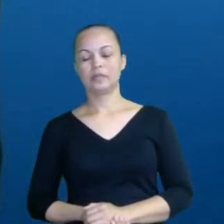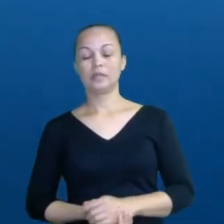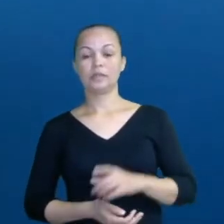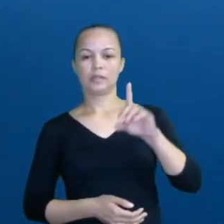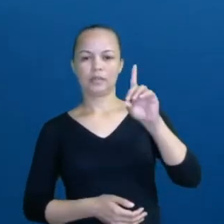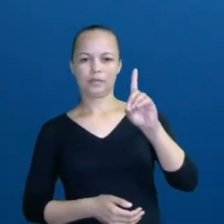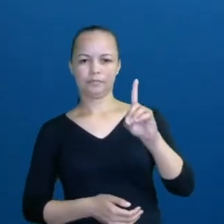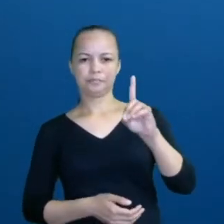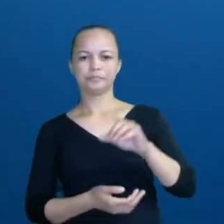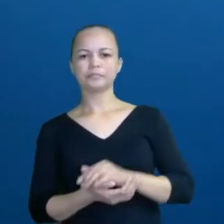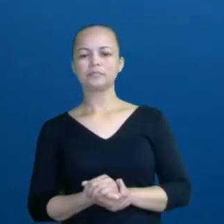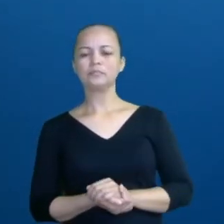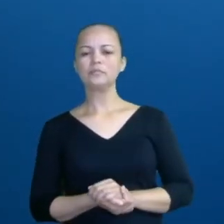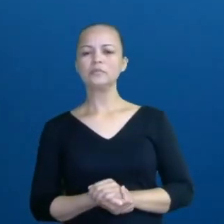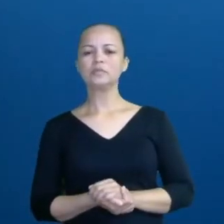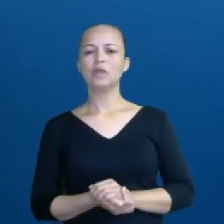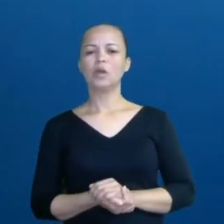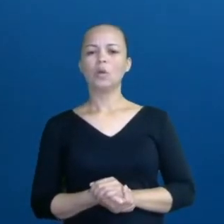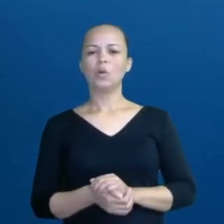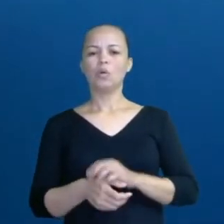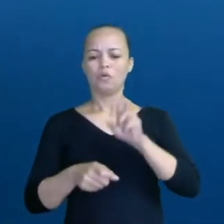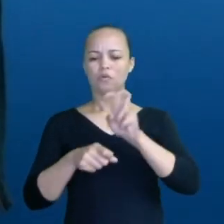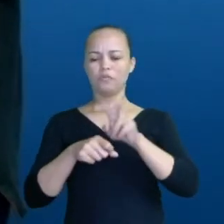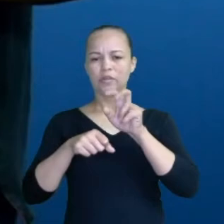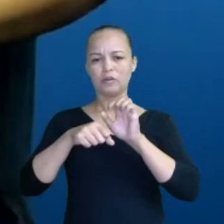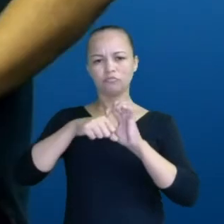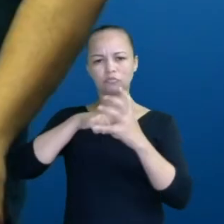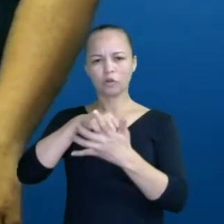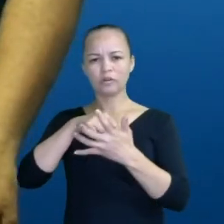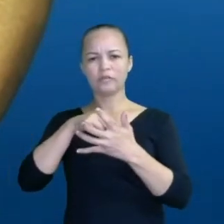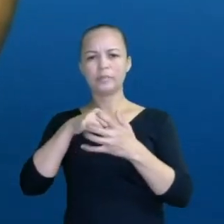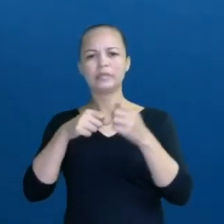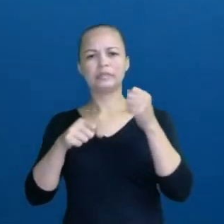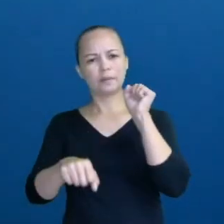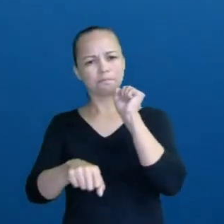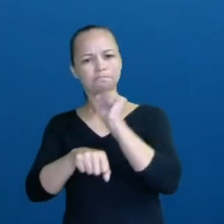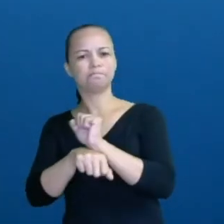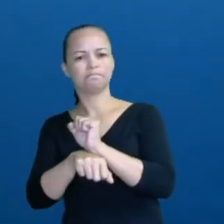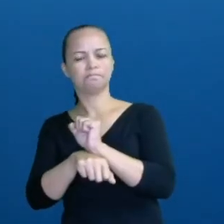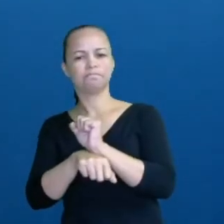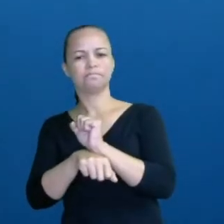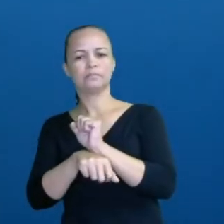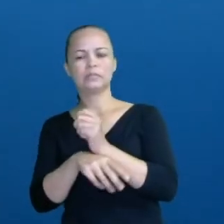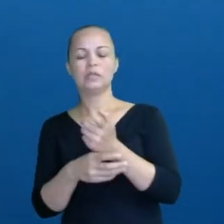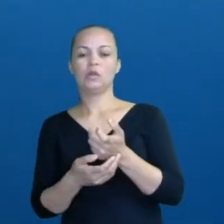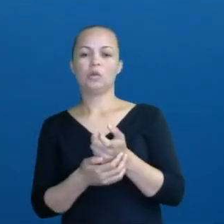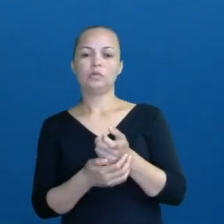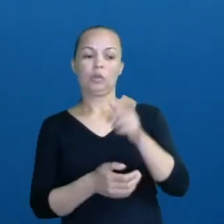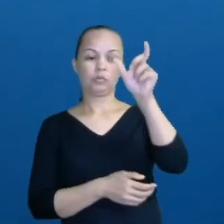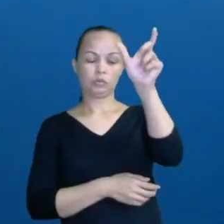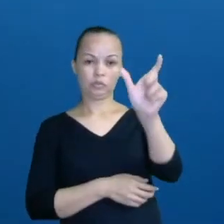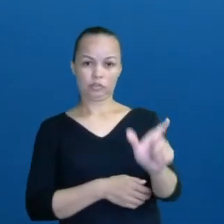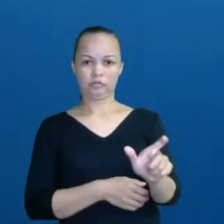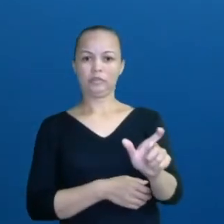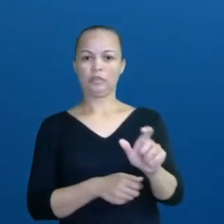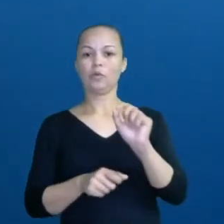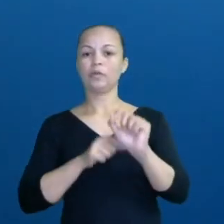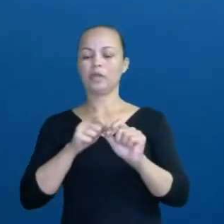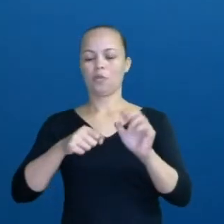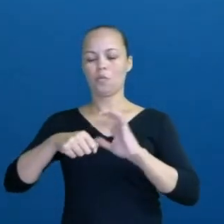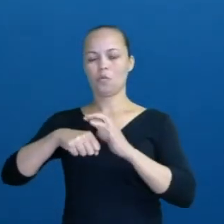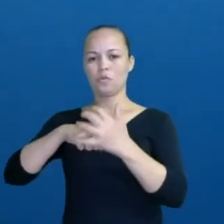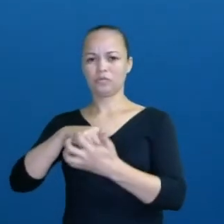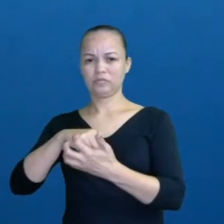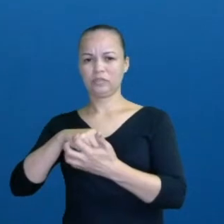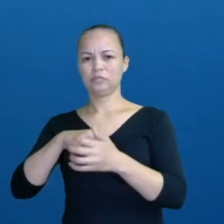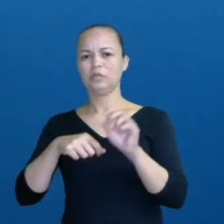Letra D. O coronavírus precisa ser combatido. O sujeito dessa frase é o coronavírus. Percebam